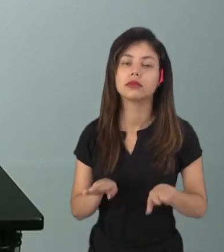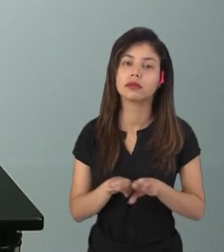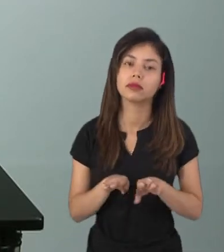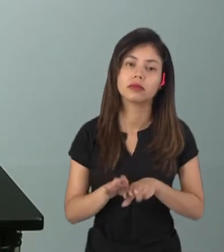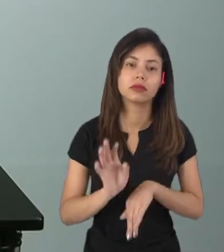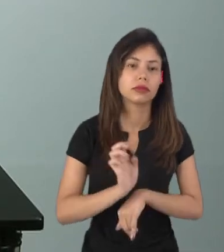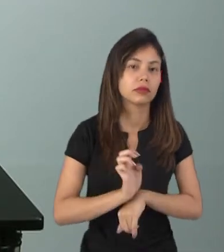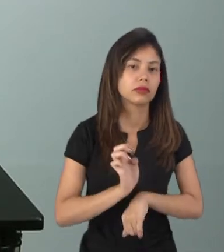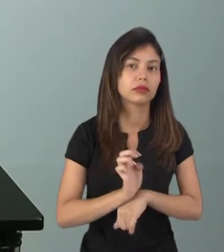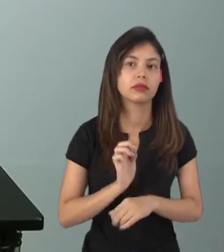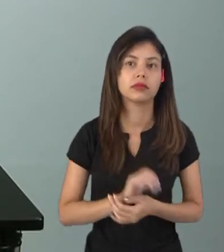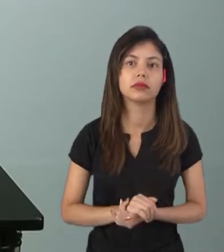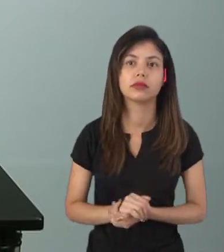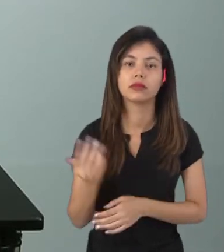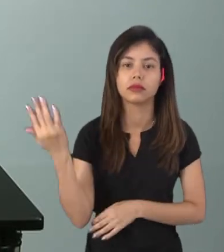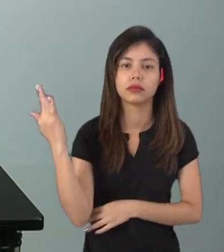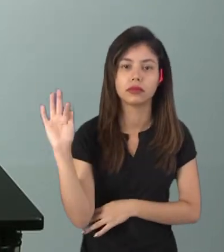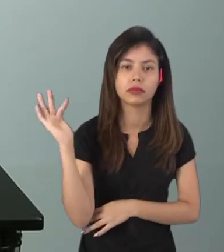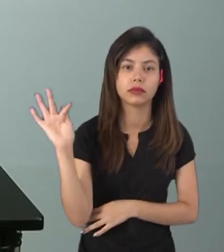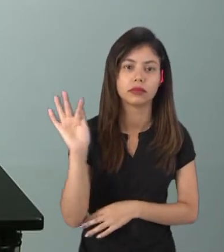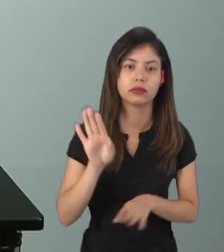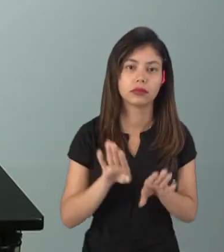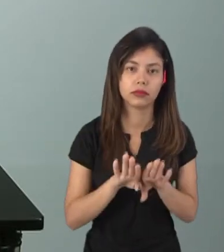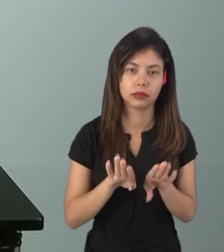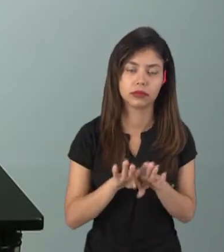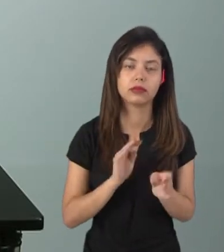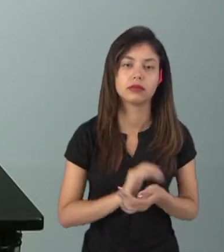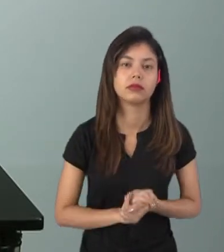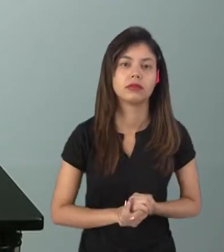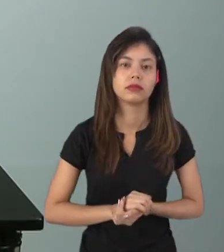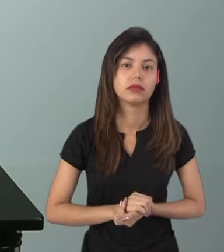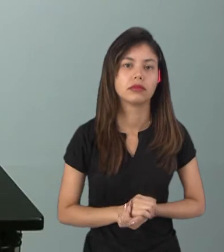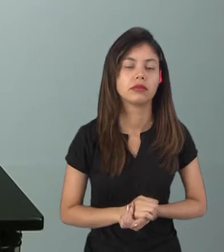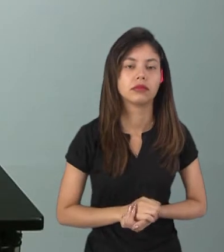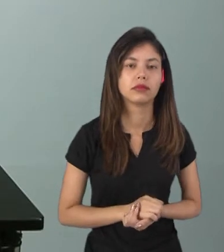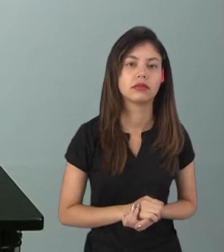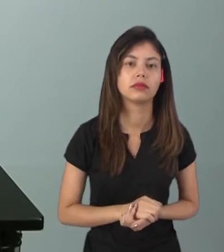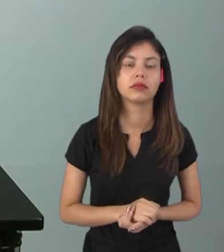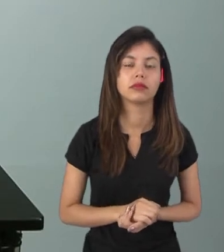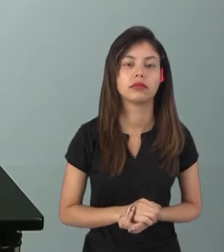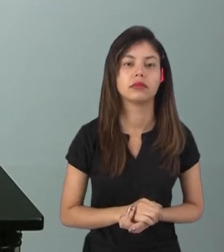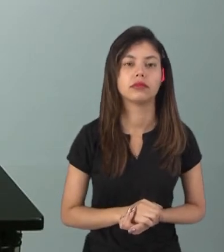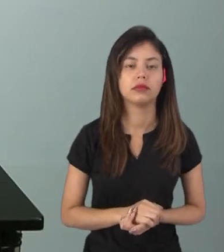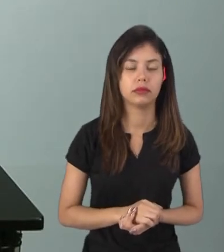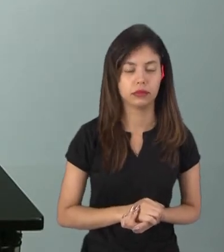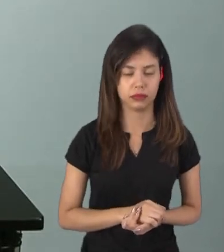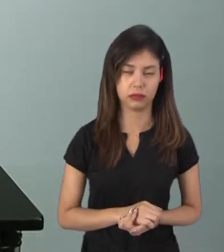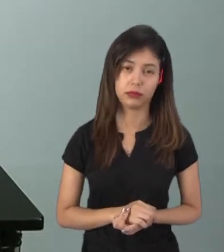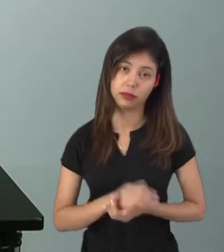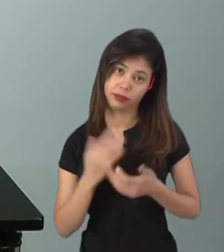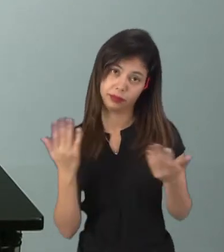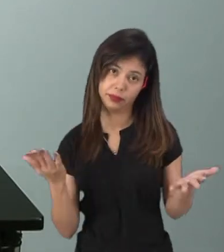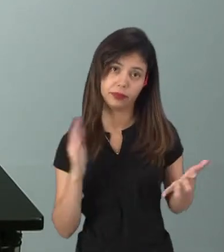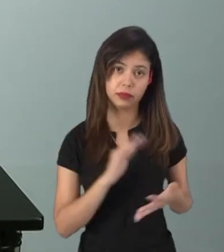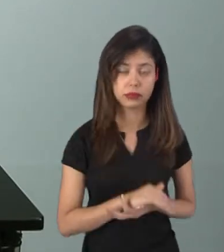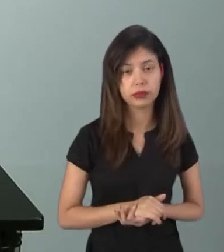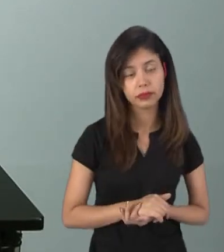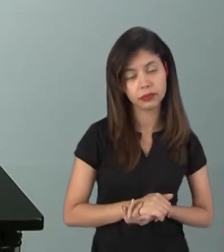estadual também e federal, dependendo, né, da situação, certinho? Então,